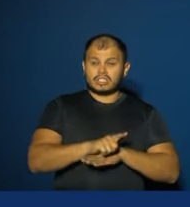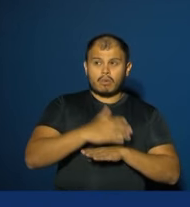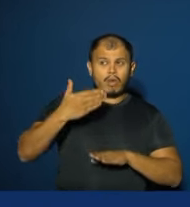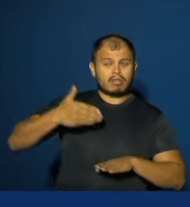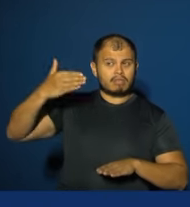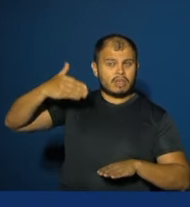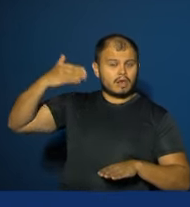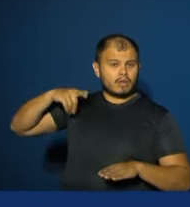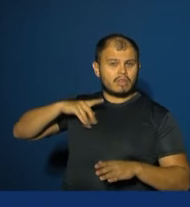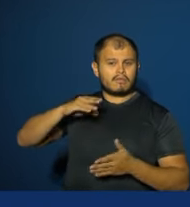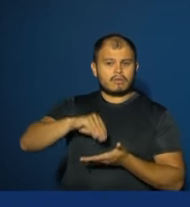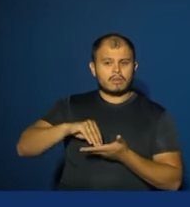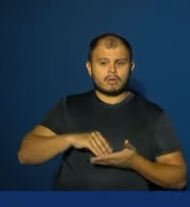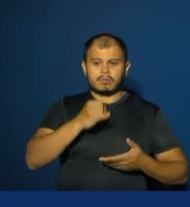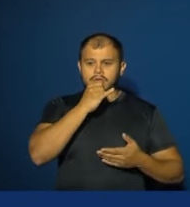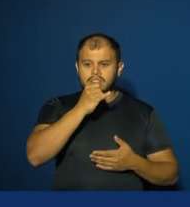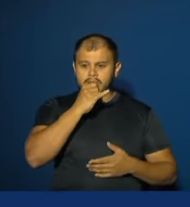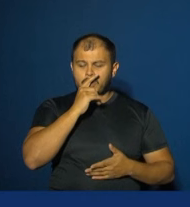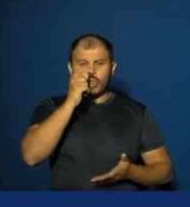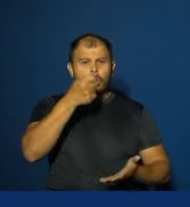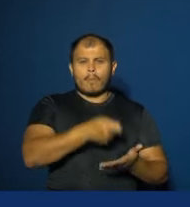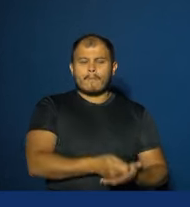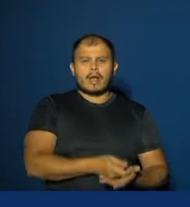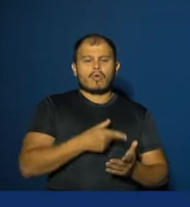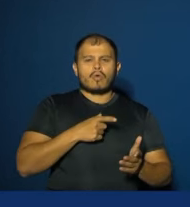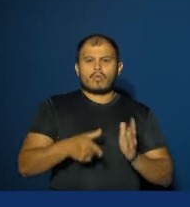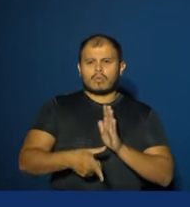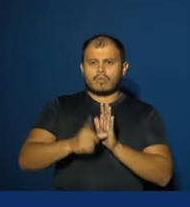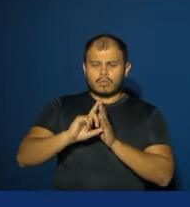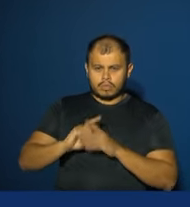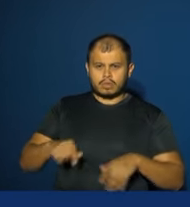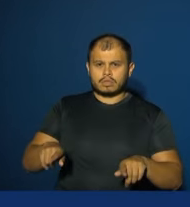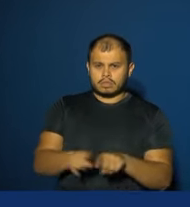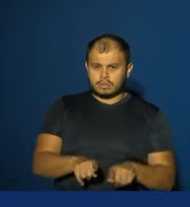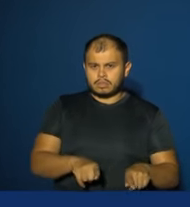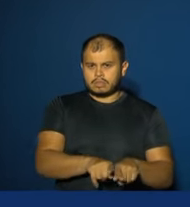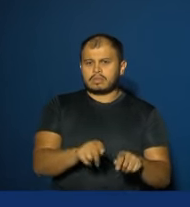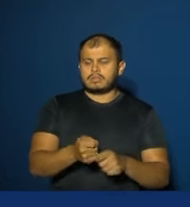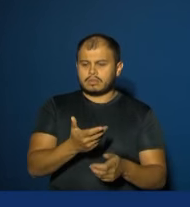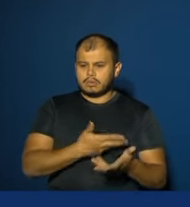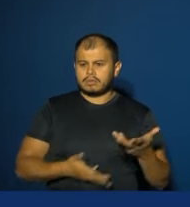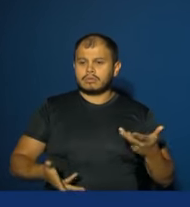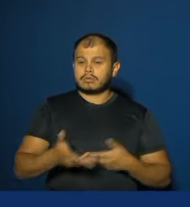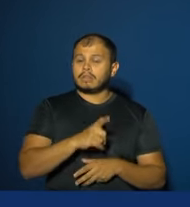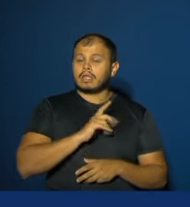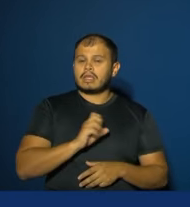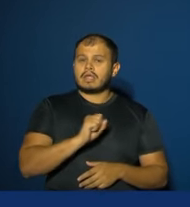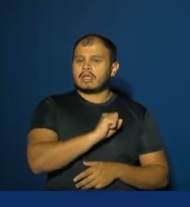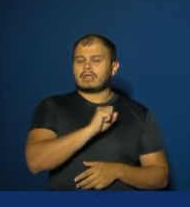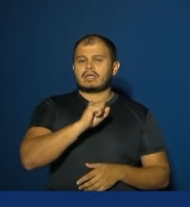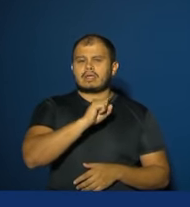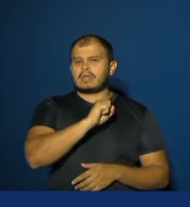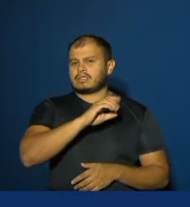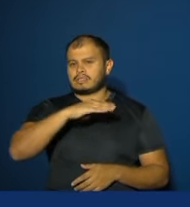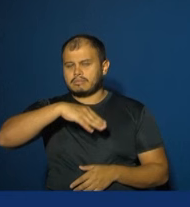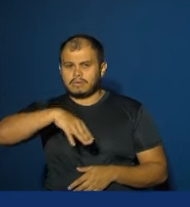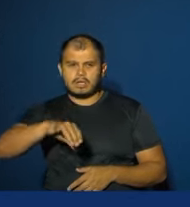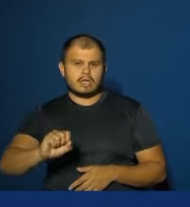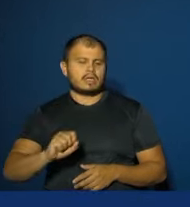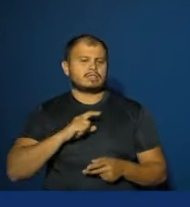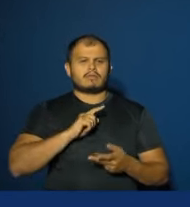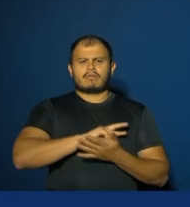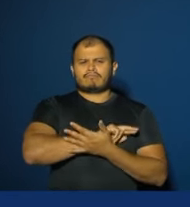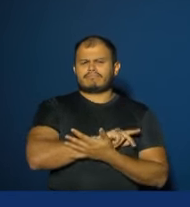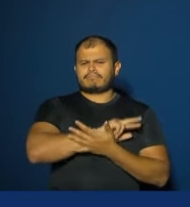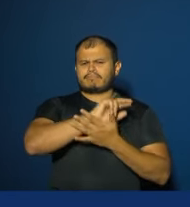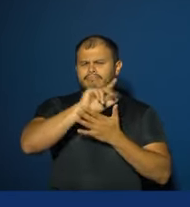anteriores, como, por exemplo, não pagou o precatório, não pagou o compromisso que tinha com os estados, com o ICMS e outras obrigações legais